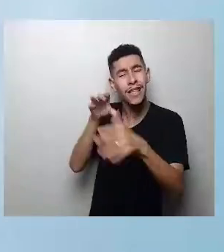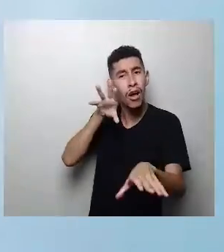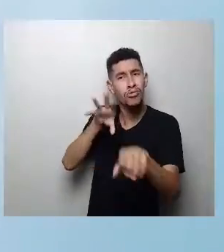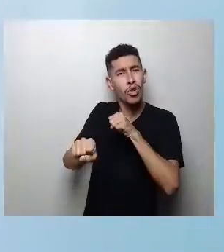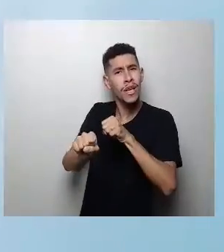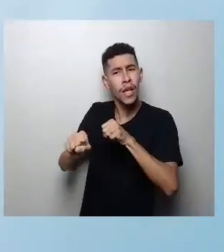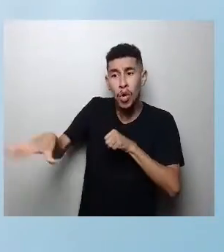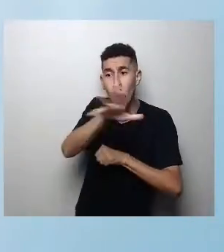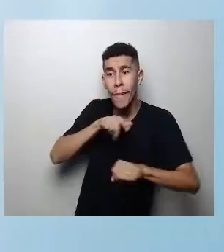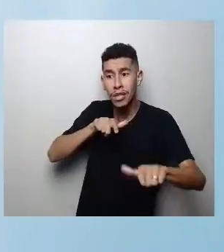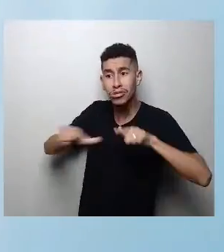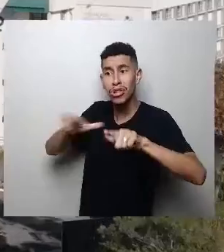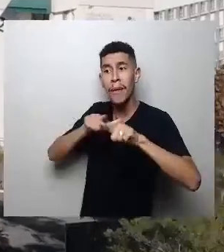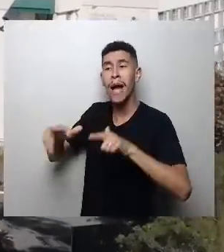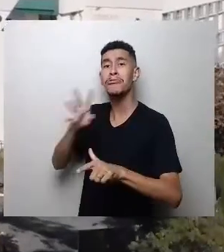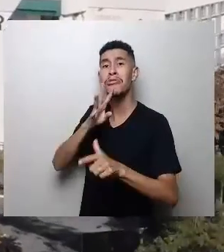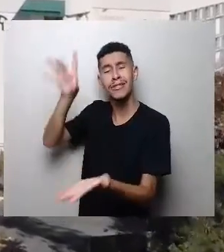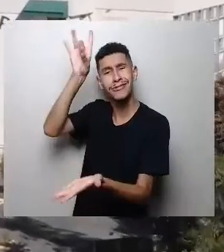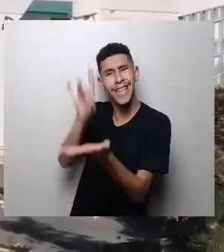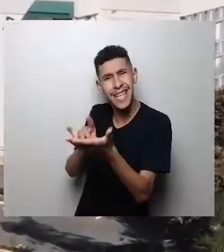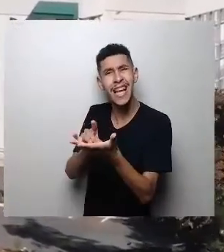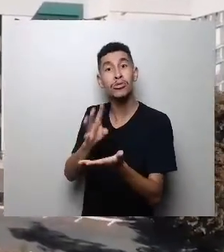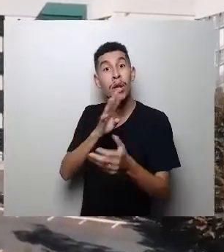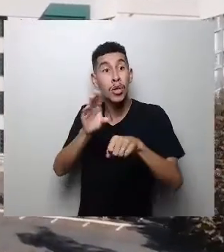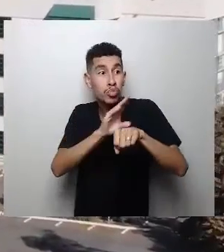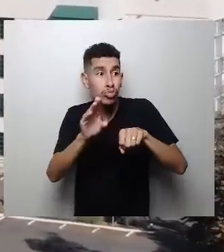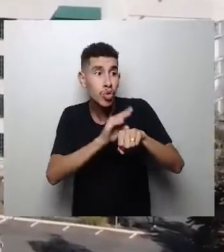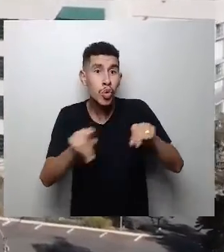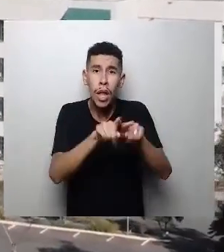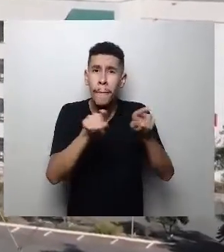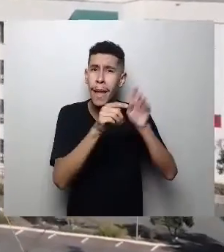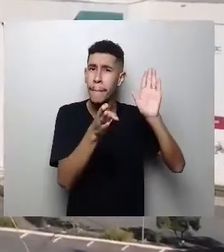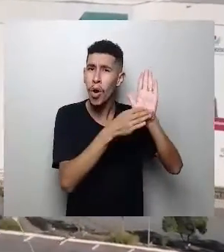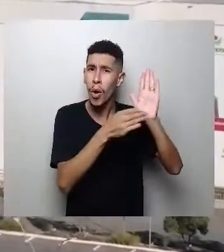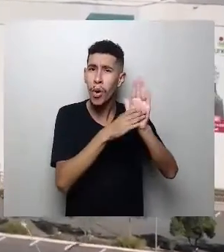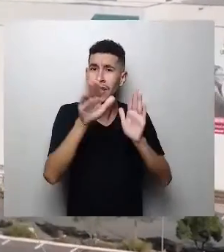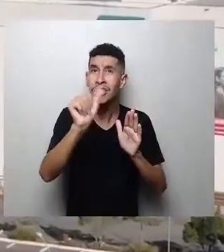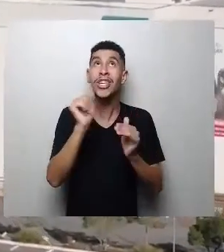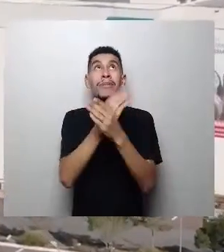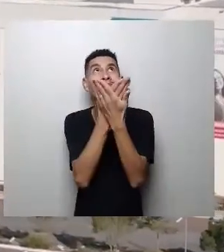que o mercado de trabalho reconhece. Conheça os cursos e as propostas. Ligue